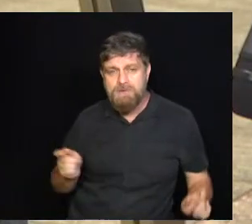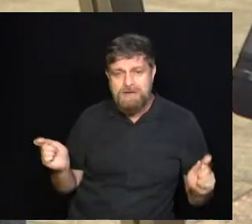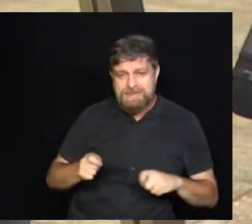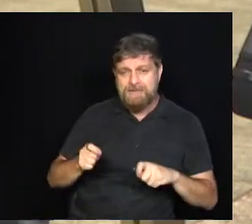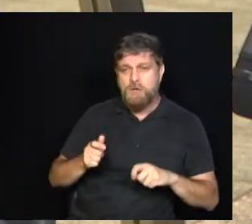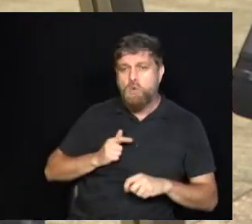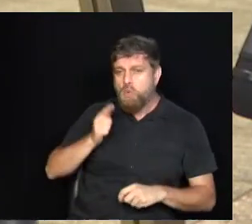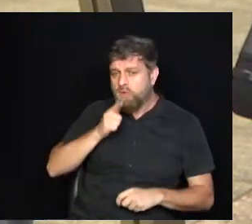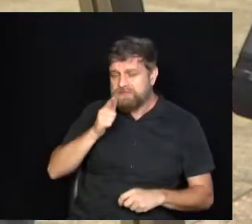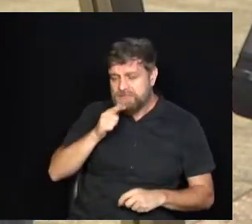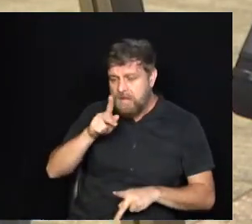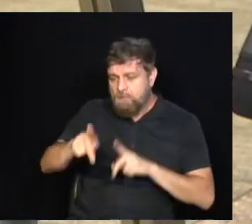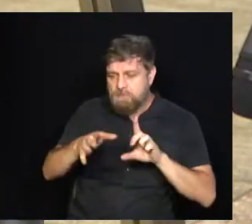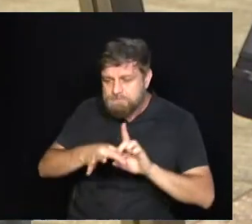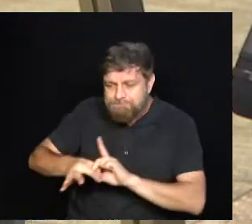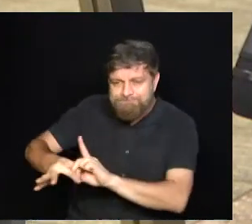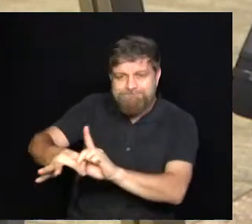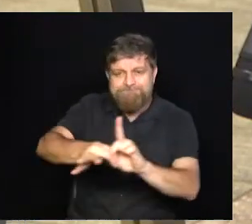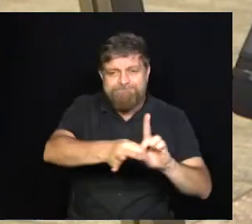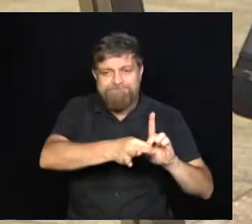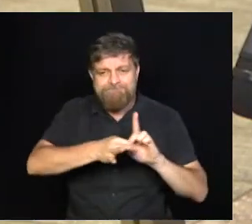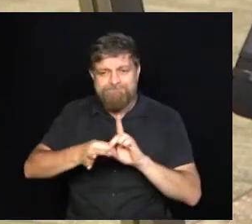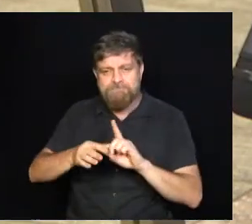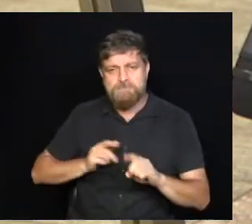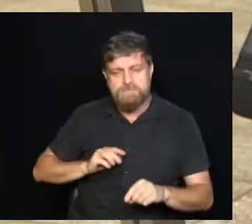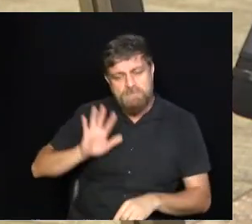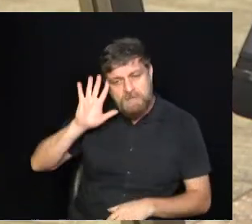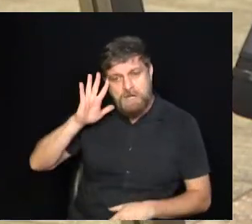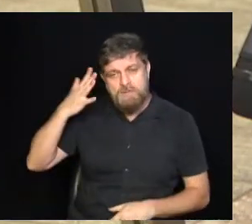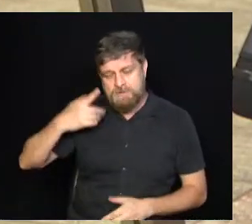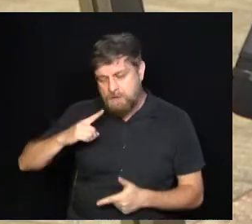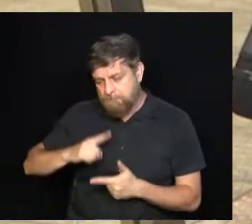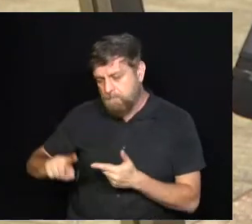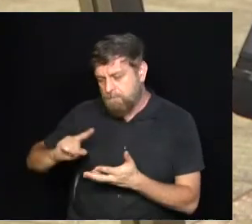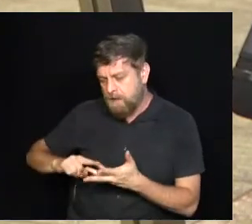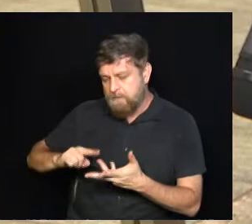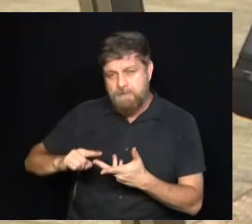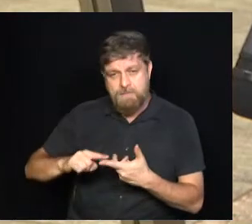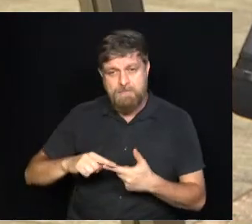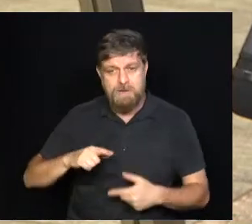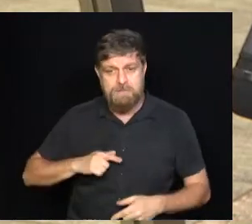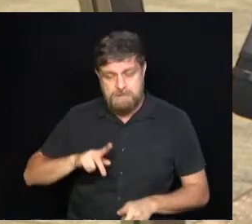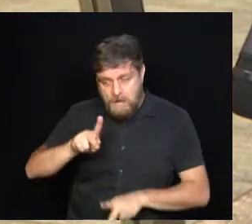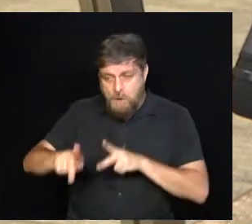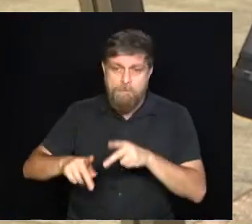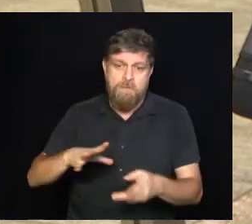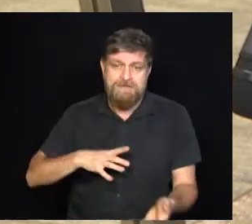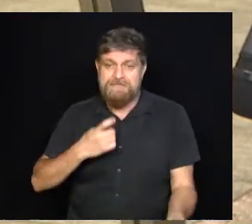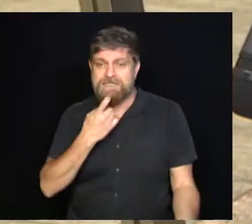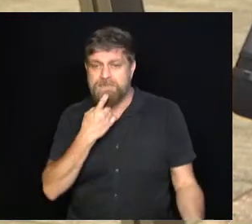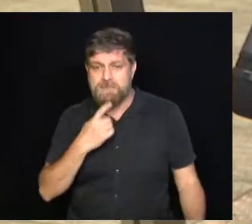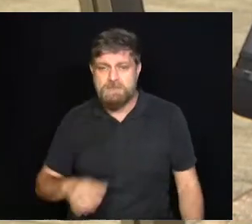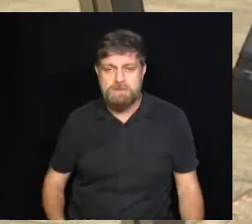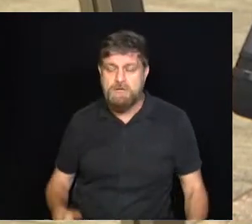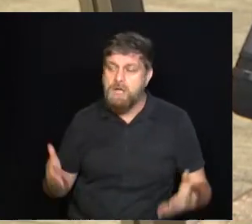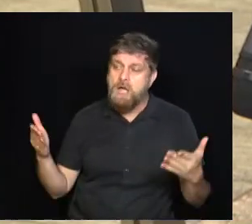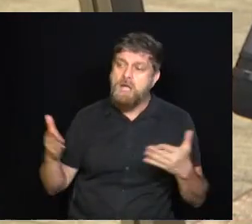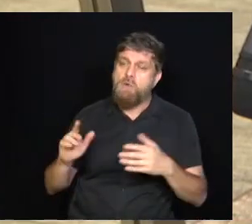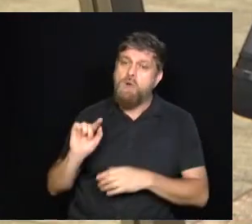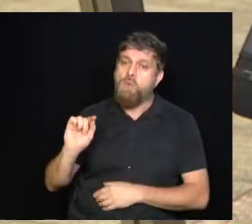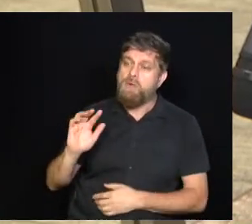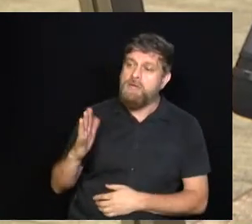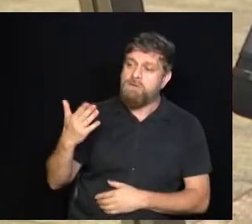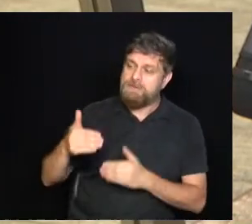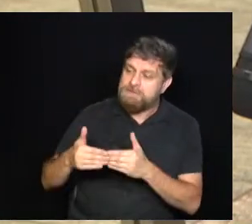mais próximos, trabalhando em conjunto e resolvendo as questões que são atinentes aqui ao nosso município. E agora, vereador, qual vai ser o